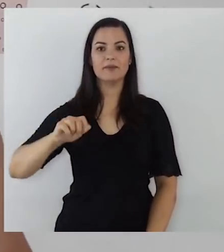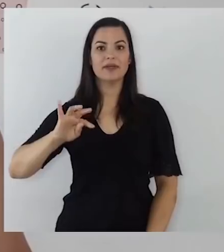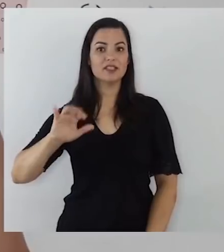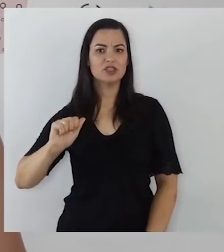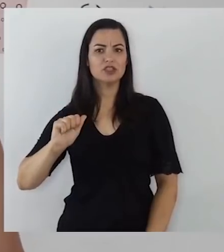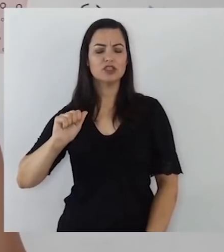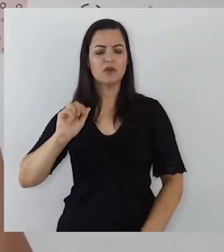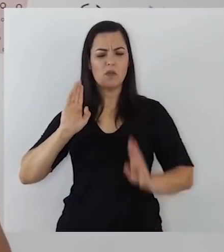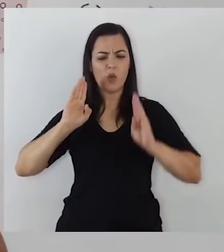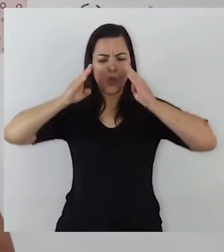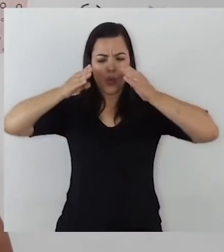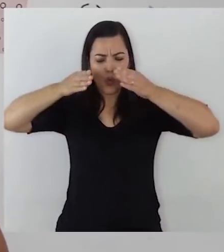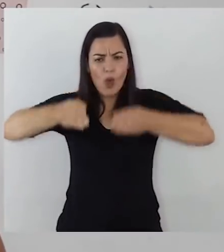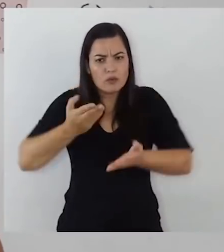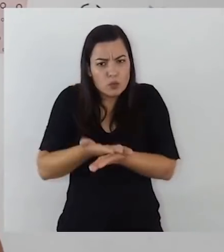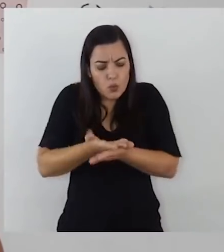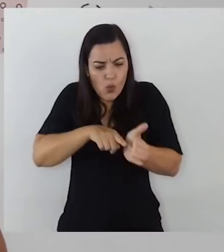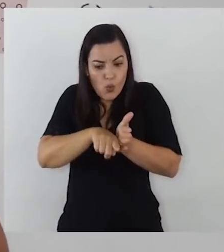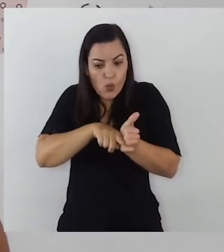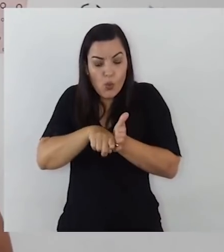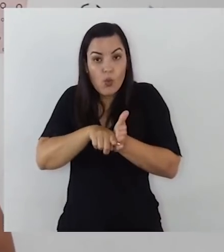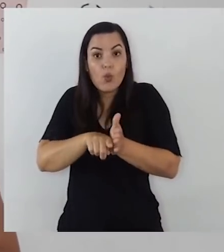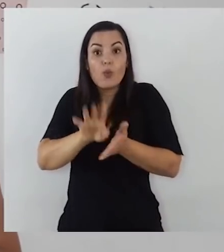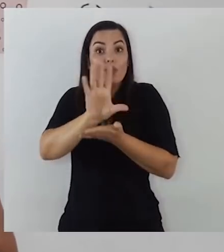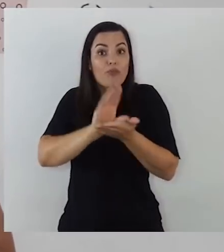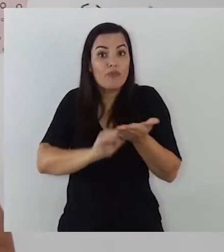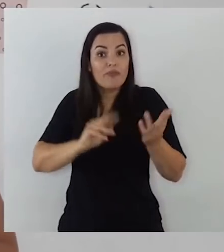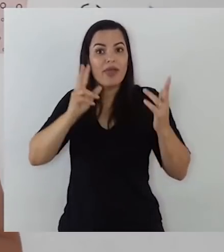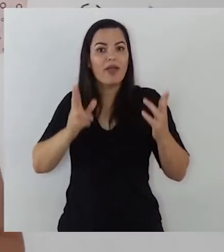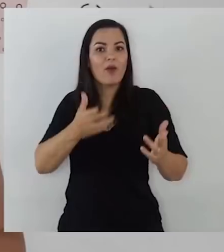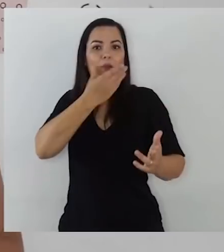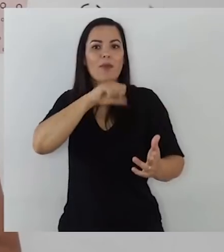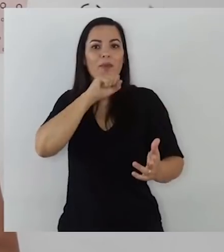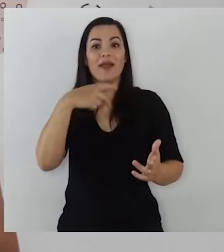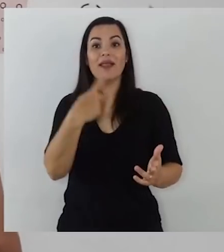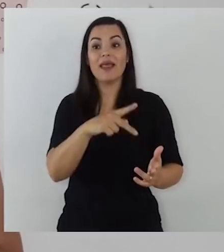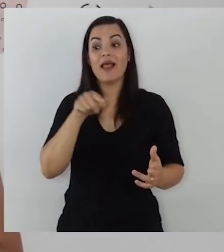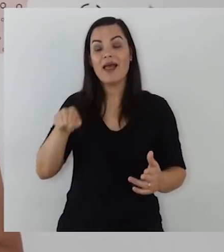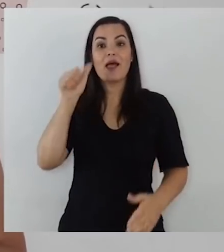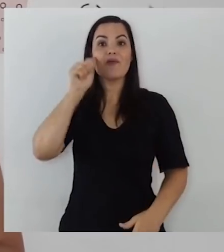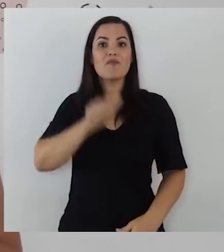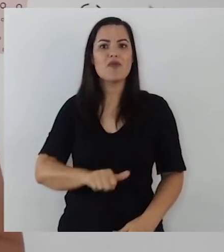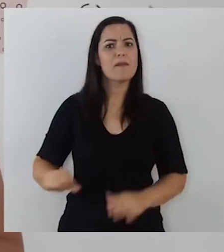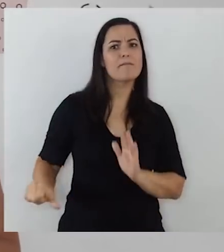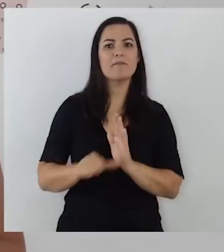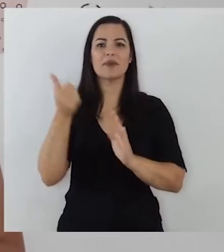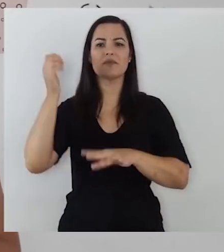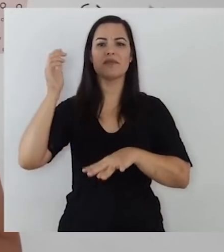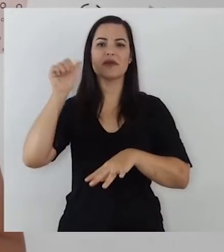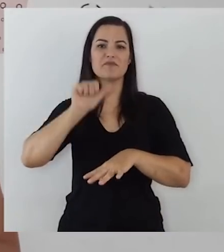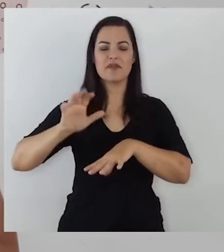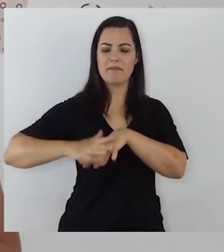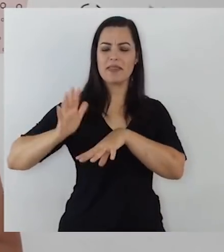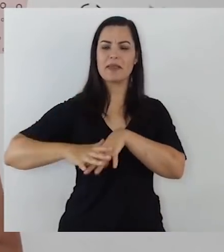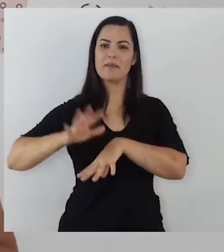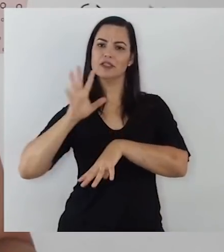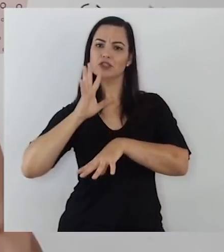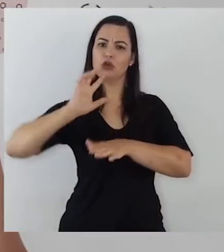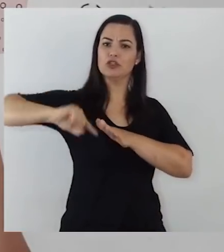nesse universo, ela começou a seguir os passos do pai. E ela foi considerada a primeira matemática da